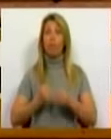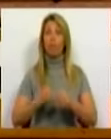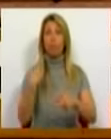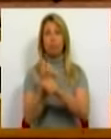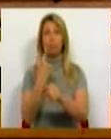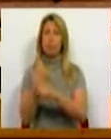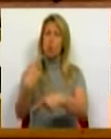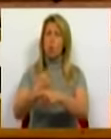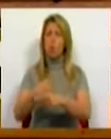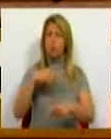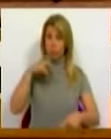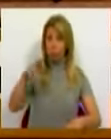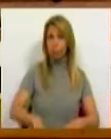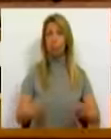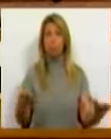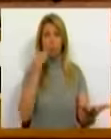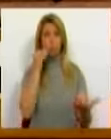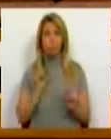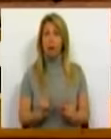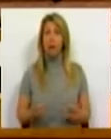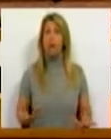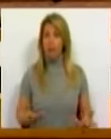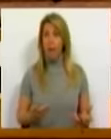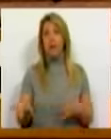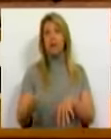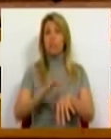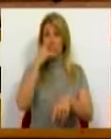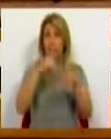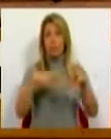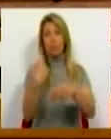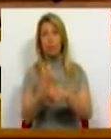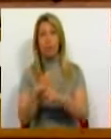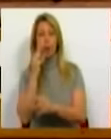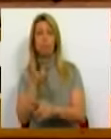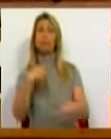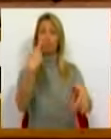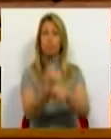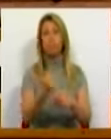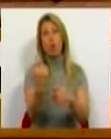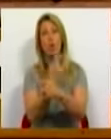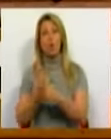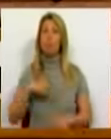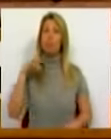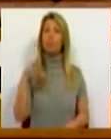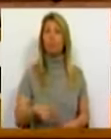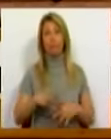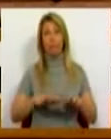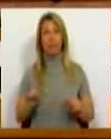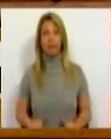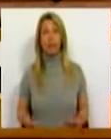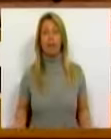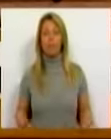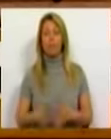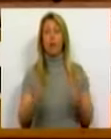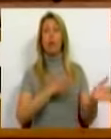produtos nacionais, sensibilizando os consumidores para a compra de produtos portugueses. Por outro lado, o